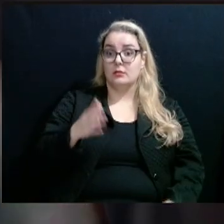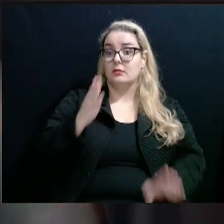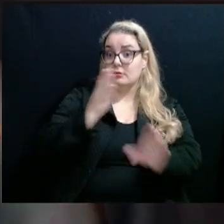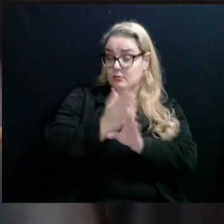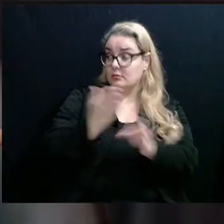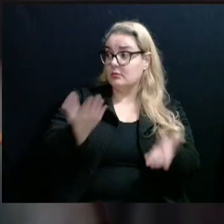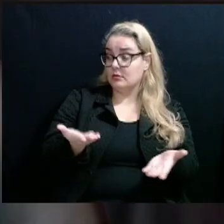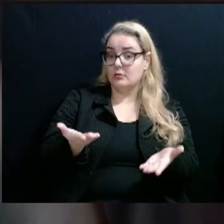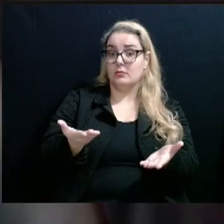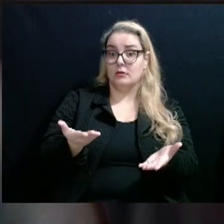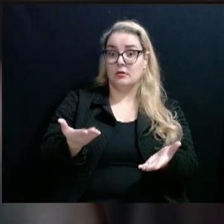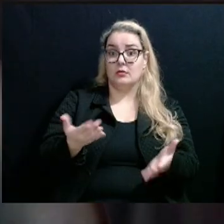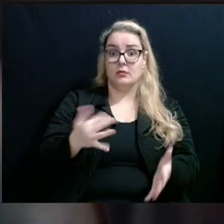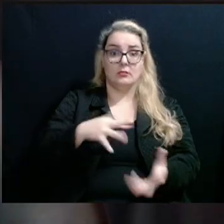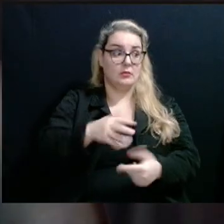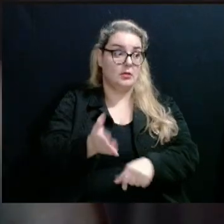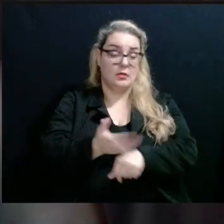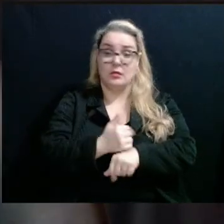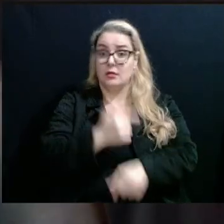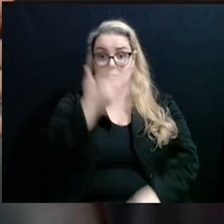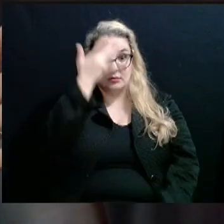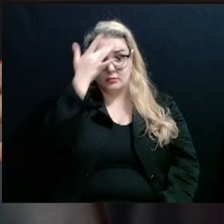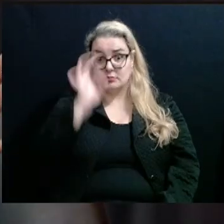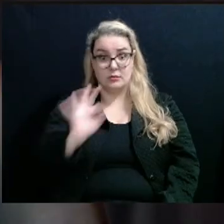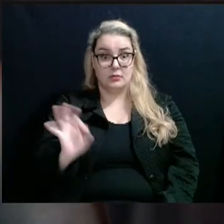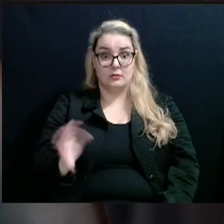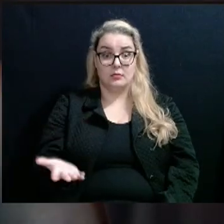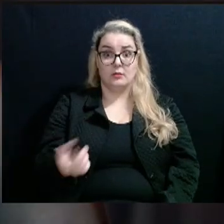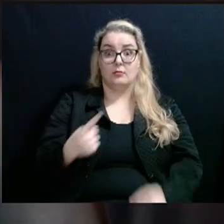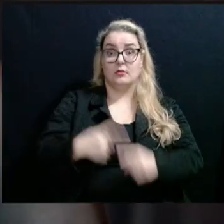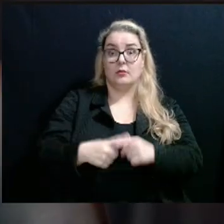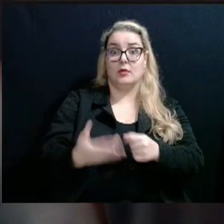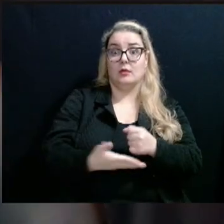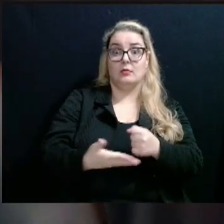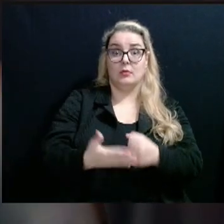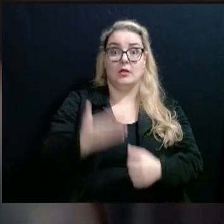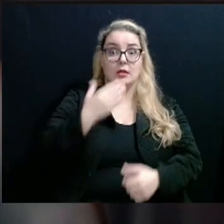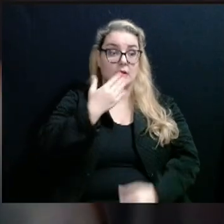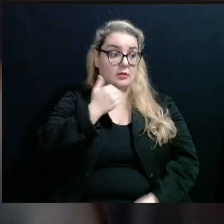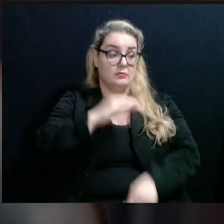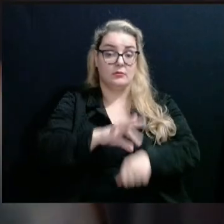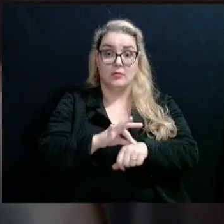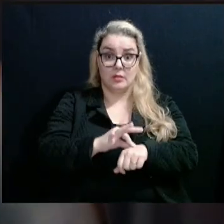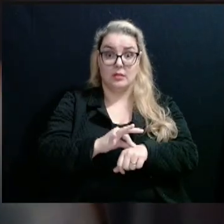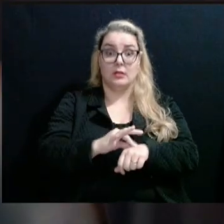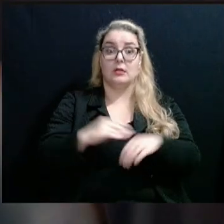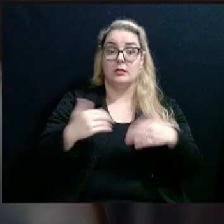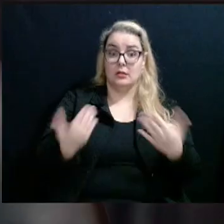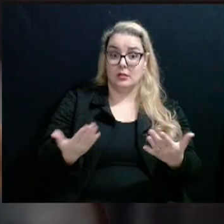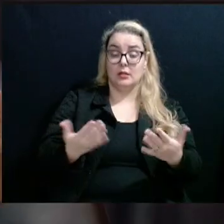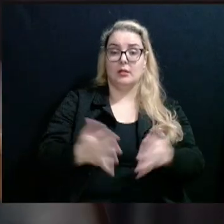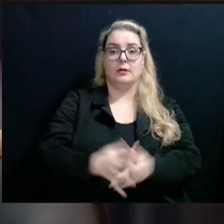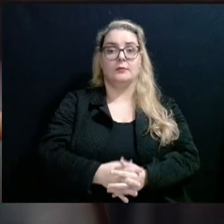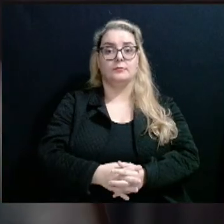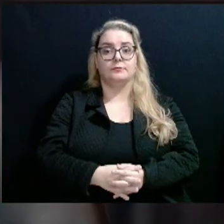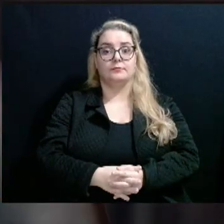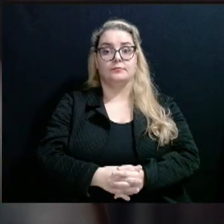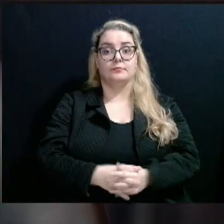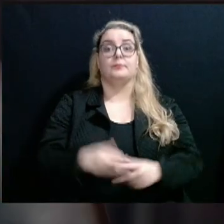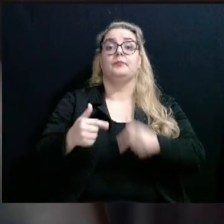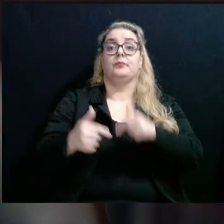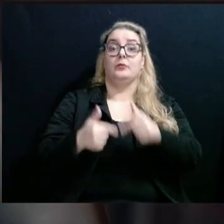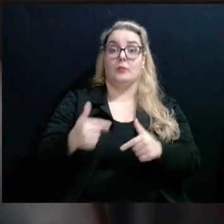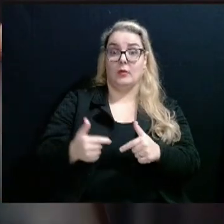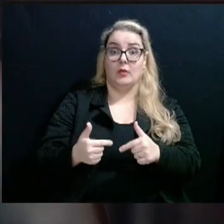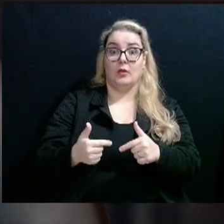que antes você não sabia, porque a tua base era carne. E aí, a partir do momento que você trabalha com vegetais,